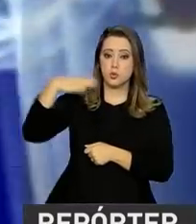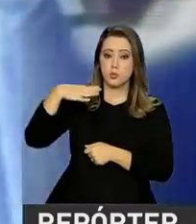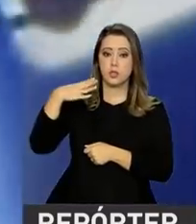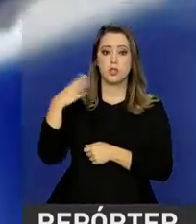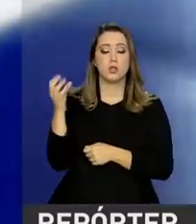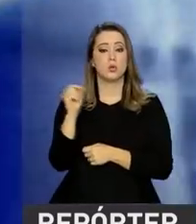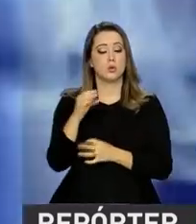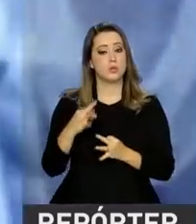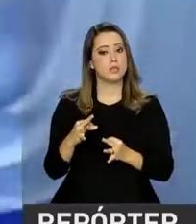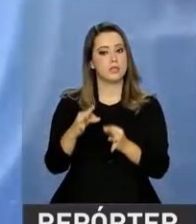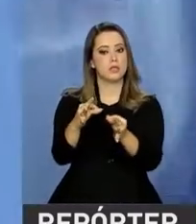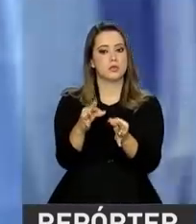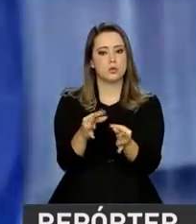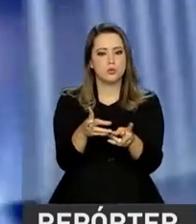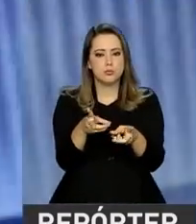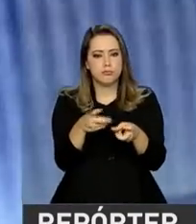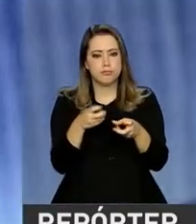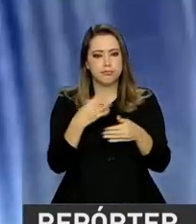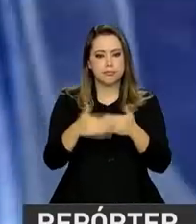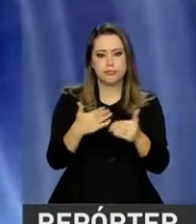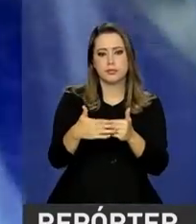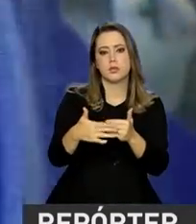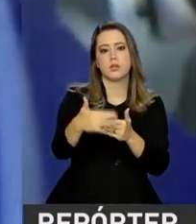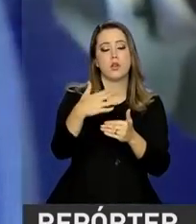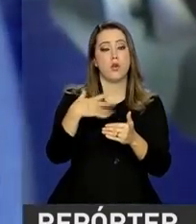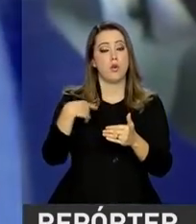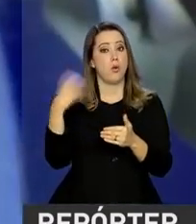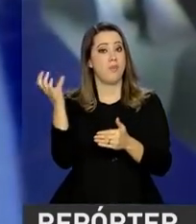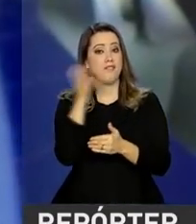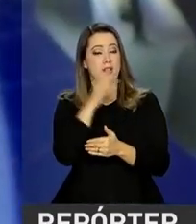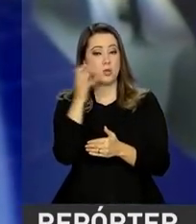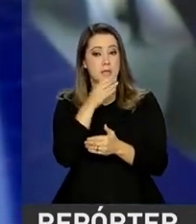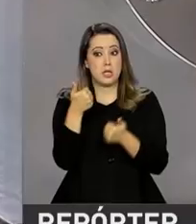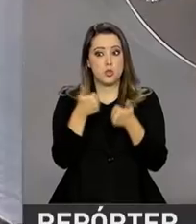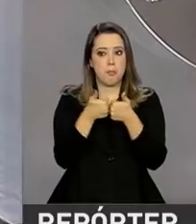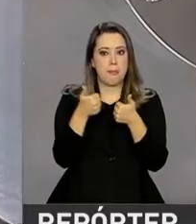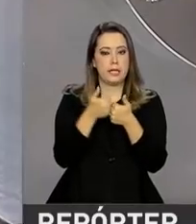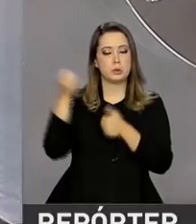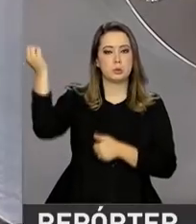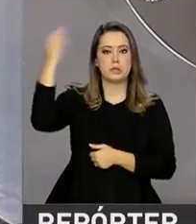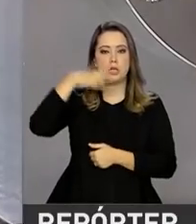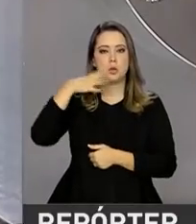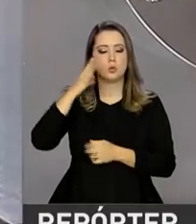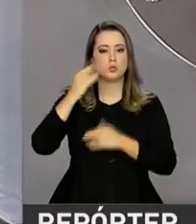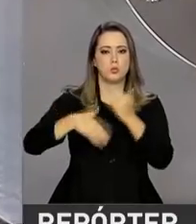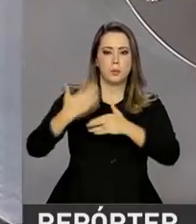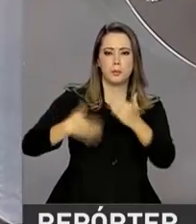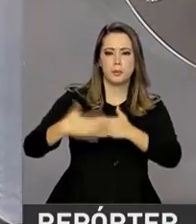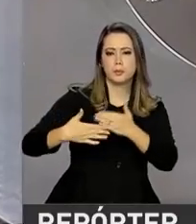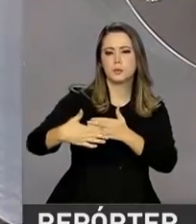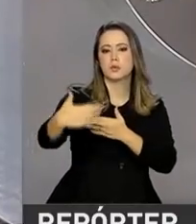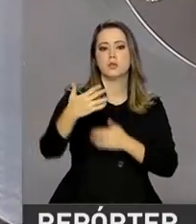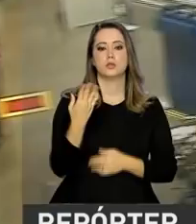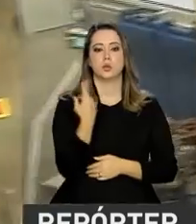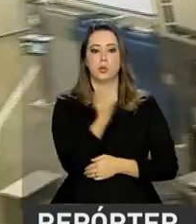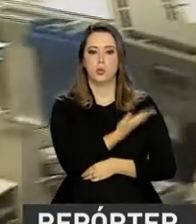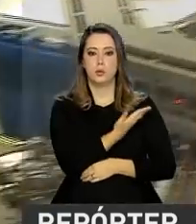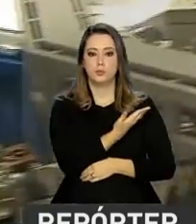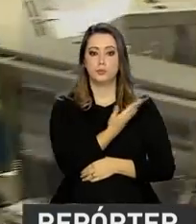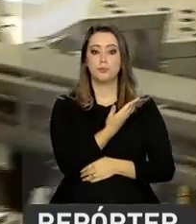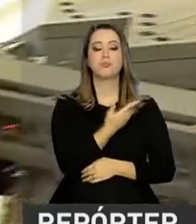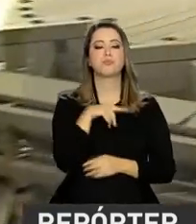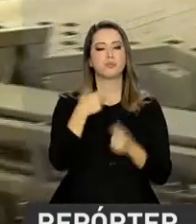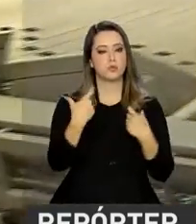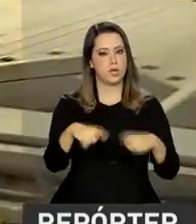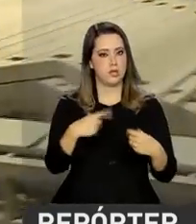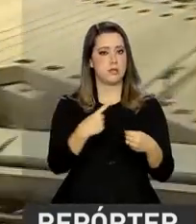eletromagnética produzida quando elétrons são acelerados a uma velocidade próxima da luz em aceleradores de partículas como este, localizado